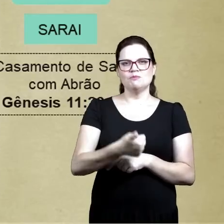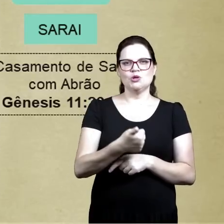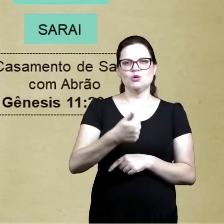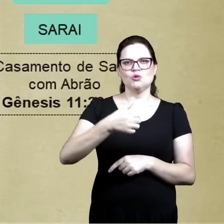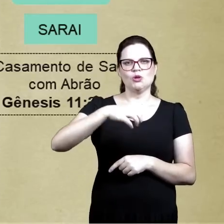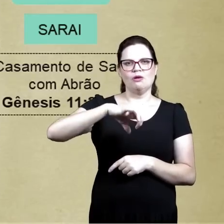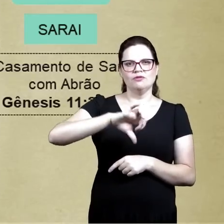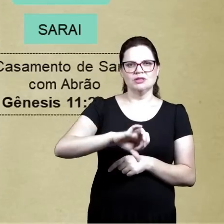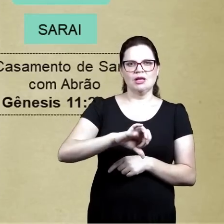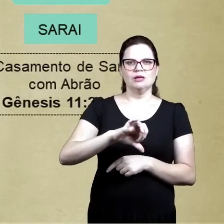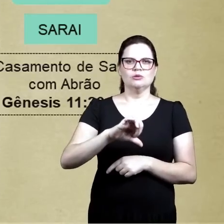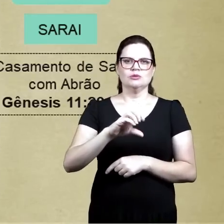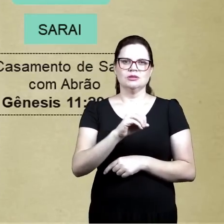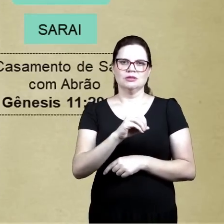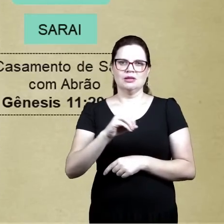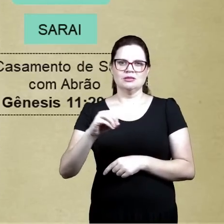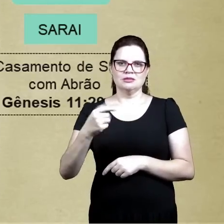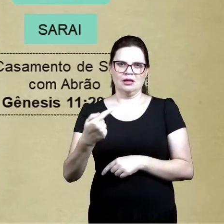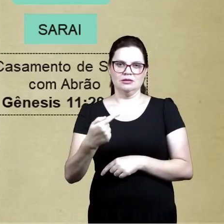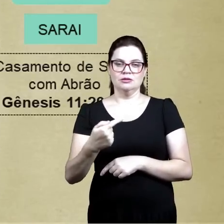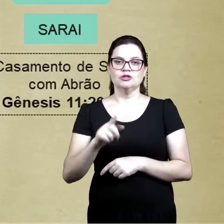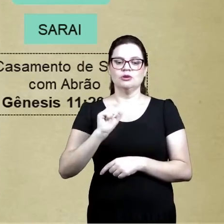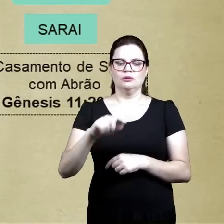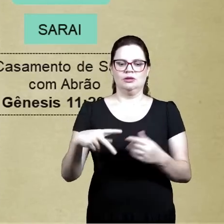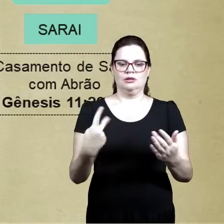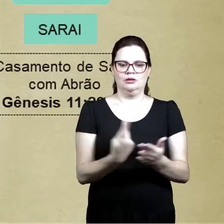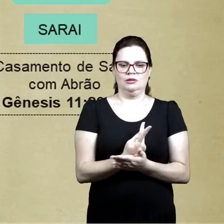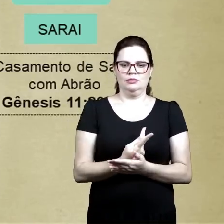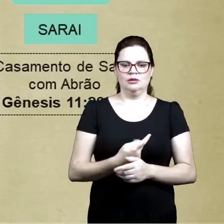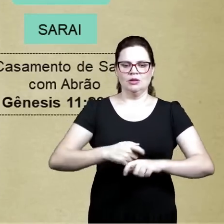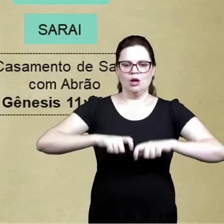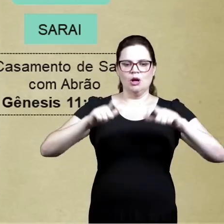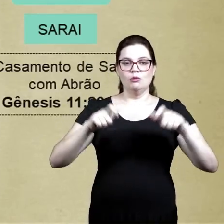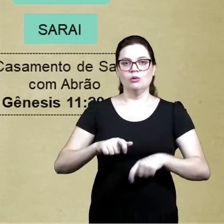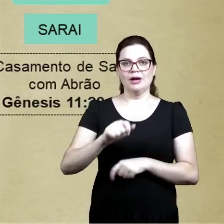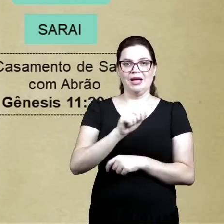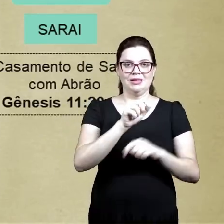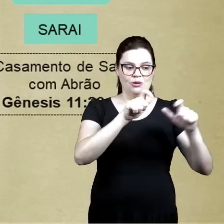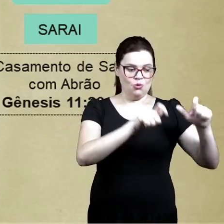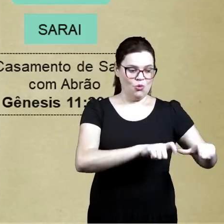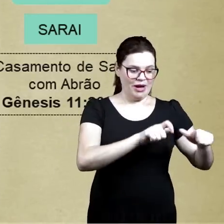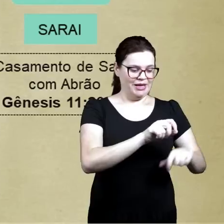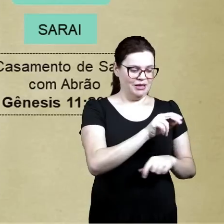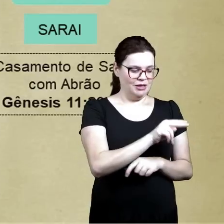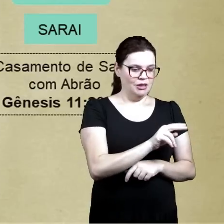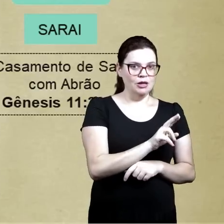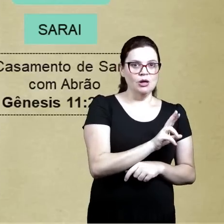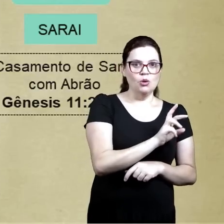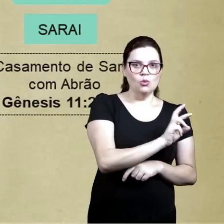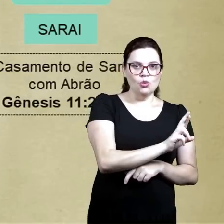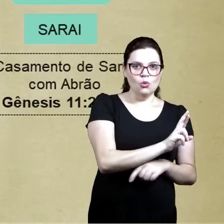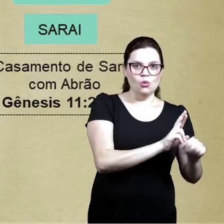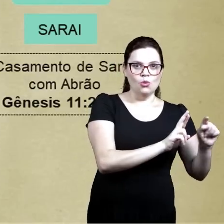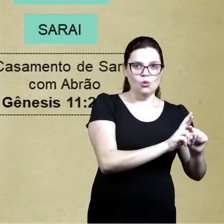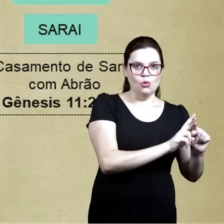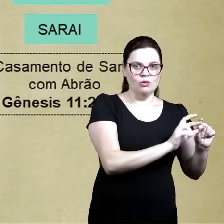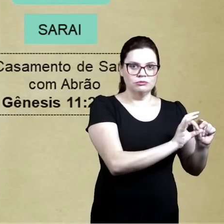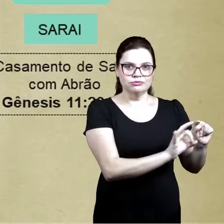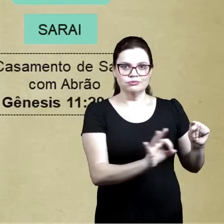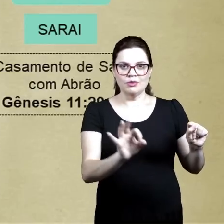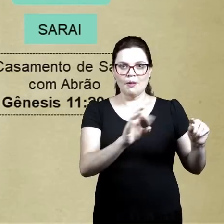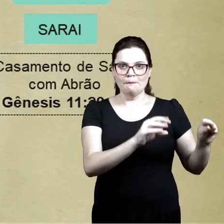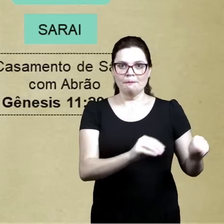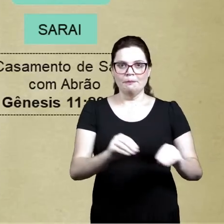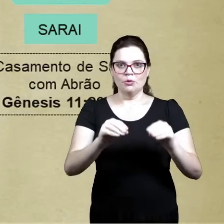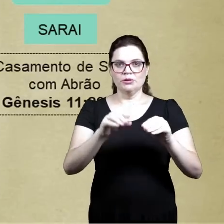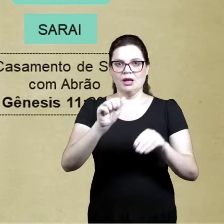1907 é quando agora a viagem de Ur, né, quando eles saem de Ur até Harã. Eu gostaria até que colocasse o